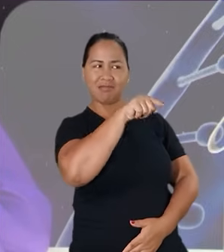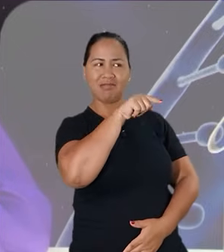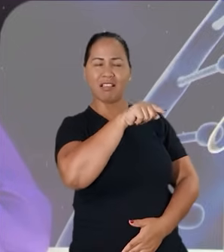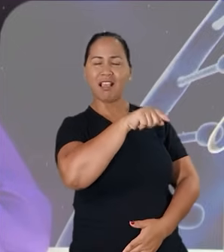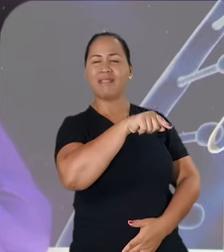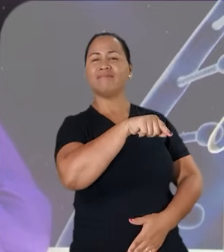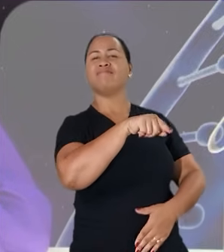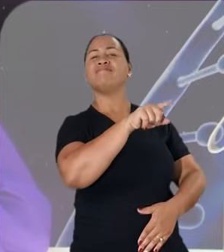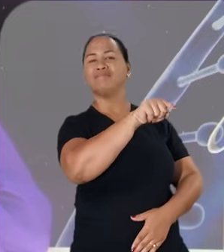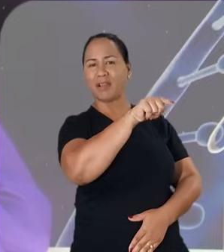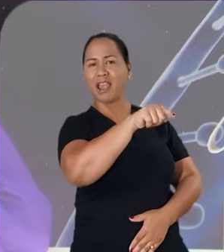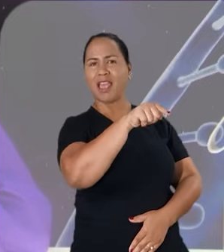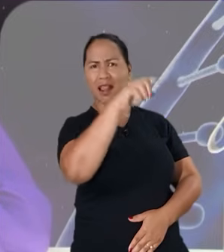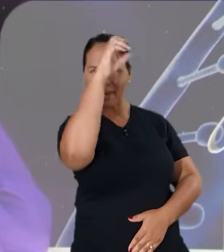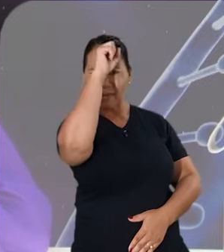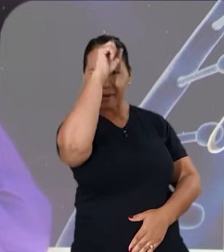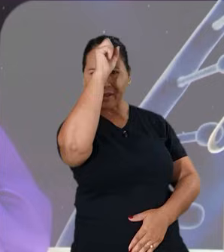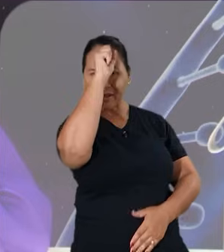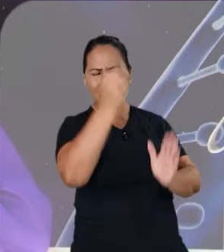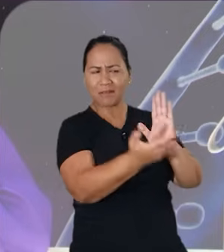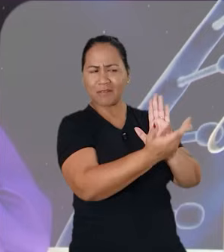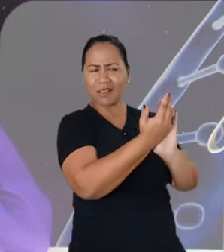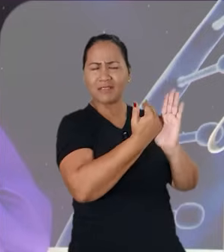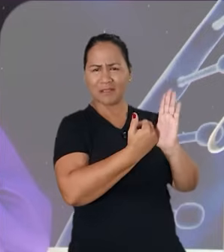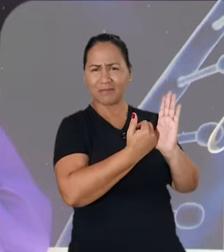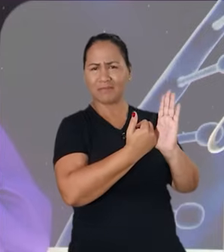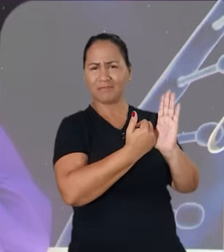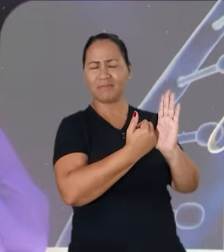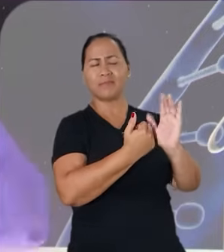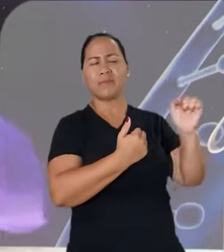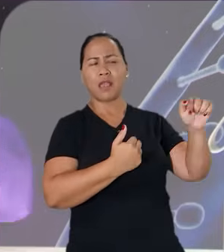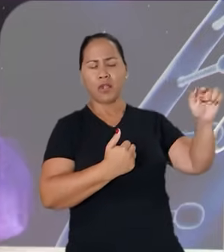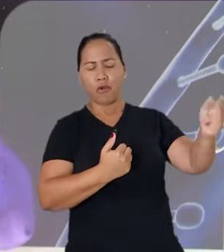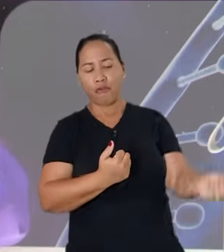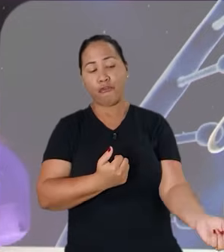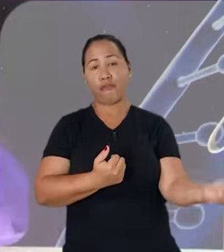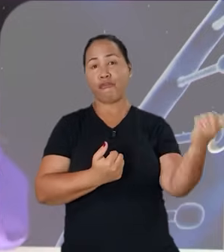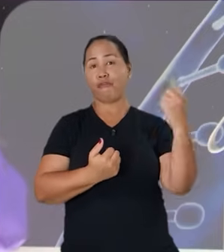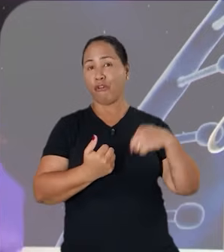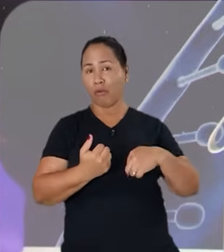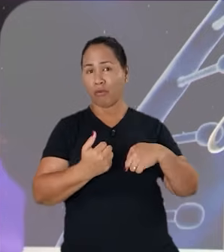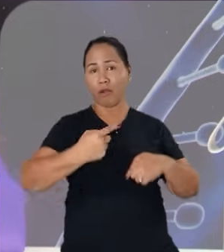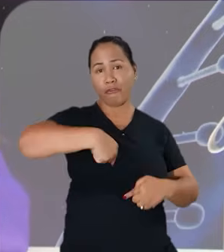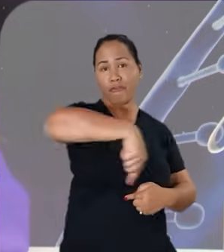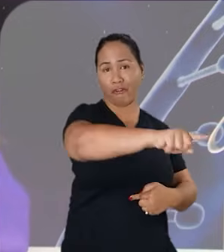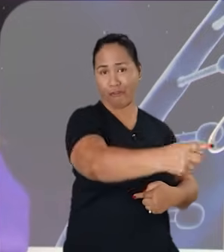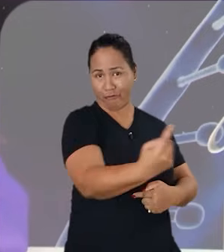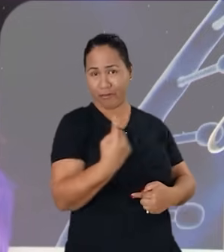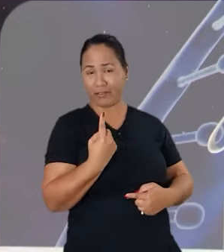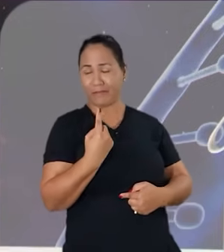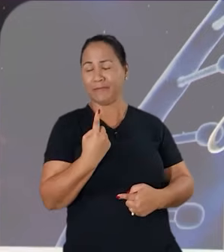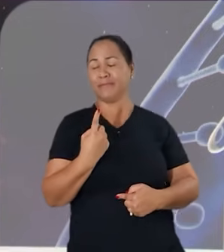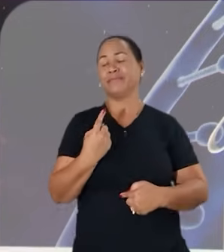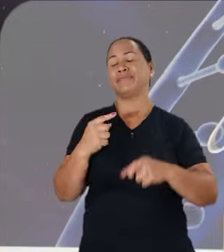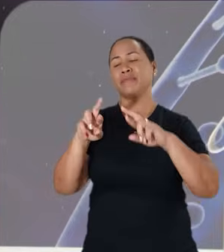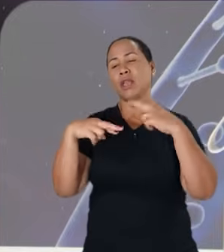Eu voltei, continuei na reunião, saí no meio de uma reunião de novo para buscar ela.